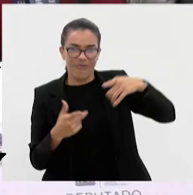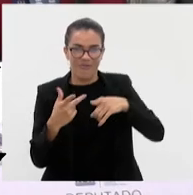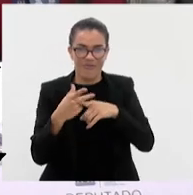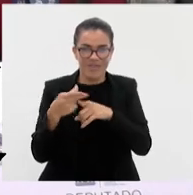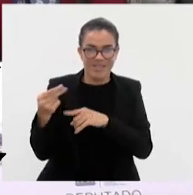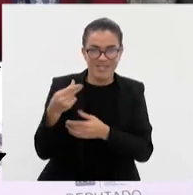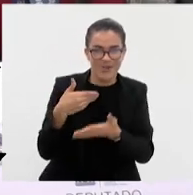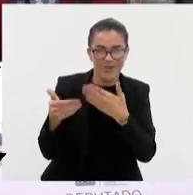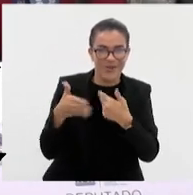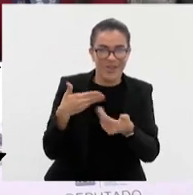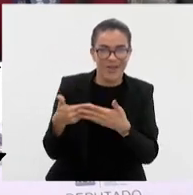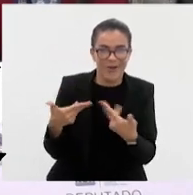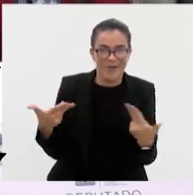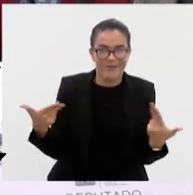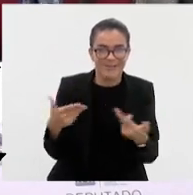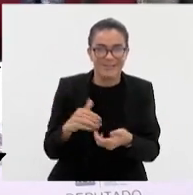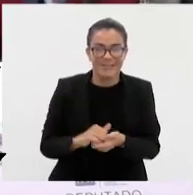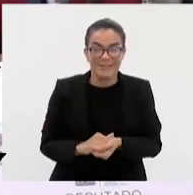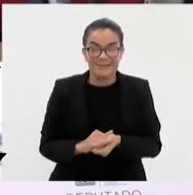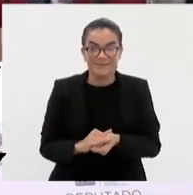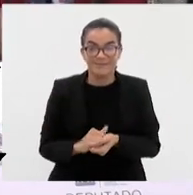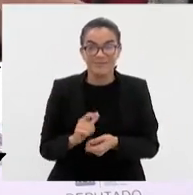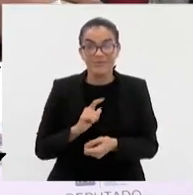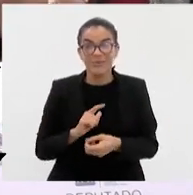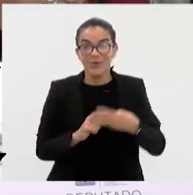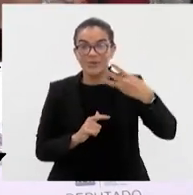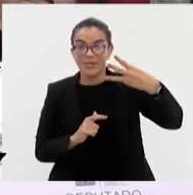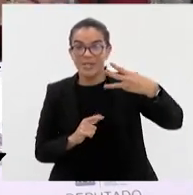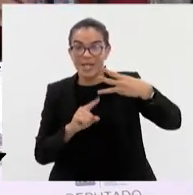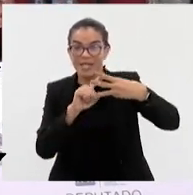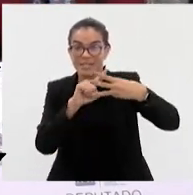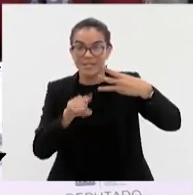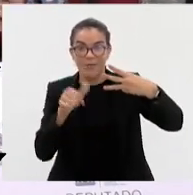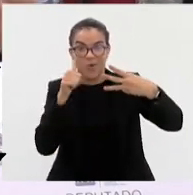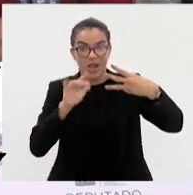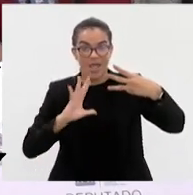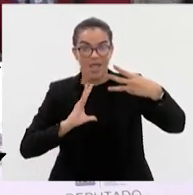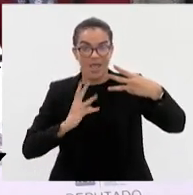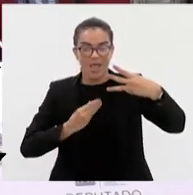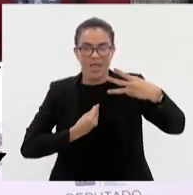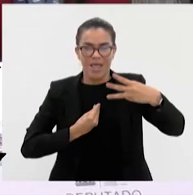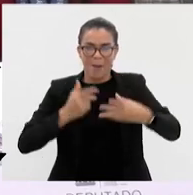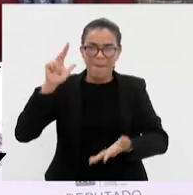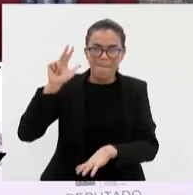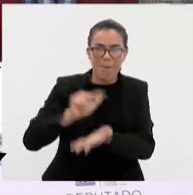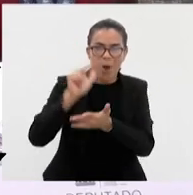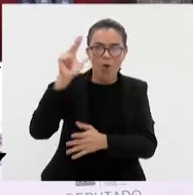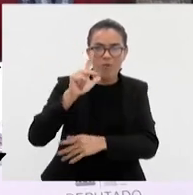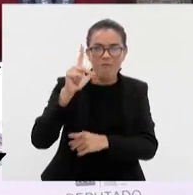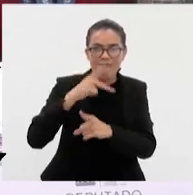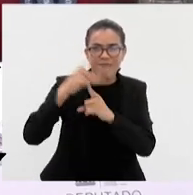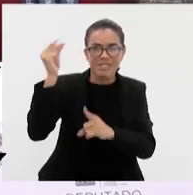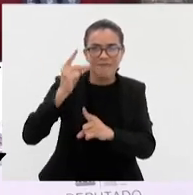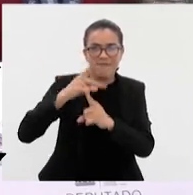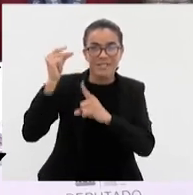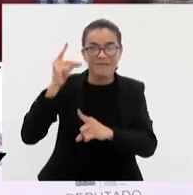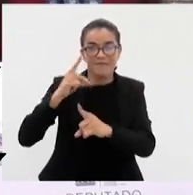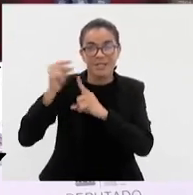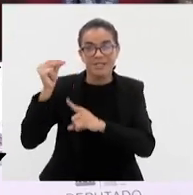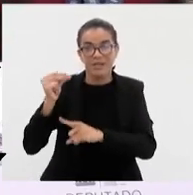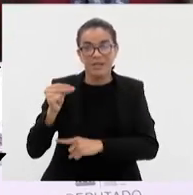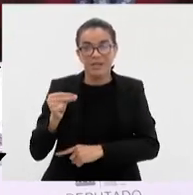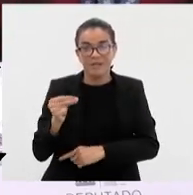Não dois, nem meio. Eu tenho três aqui. Atleta trans quebra recorde de natação feminina e deixa a